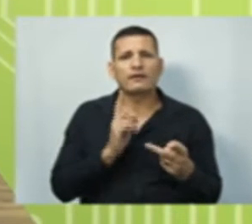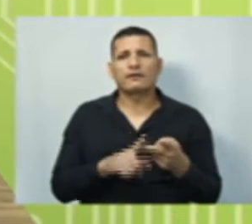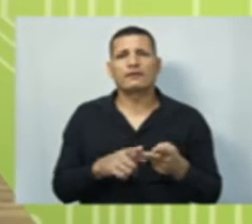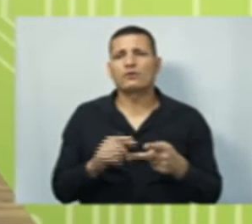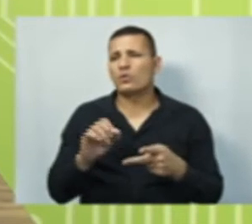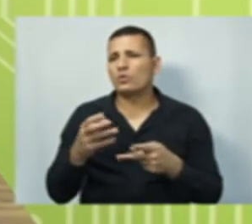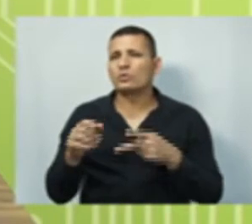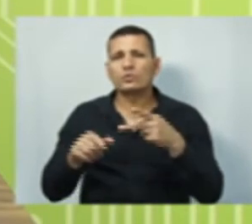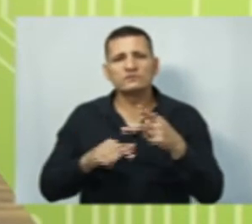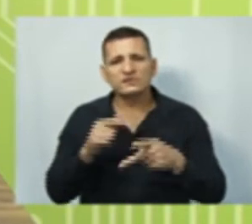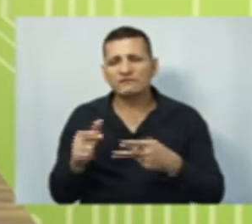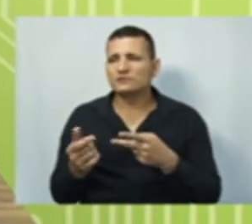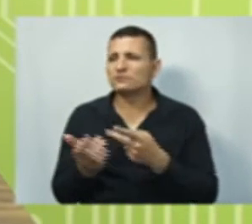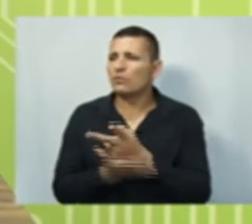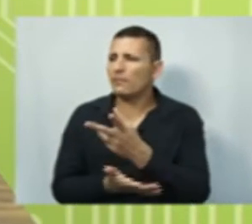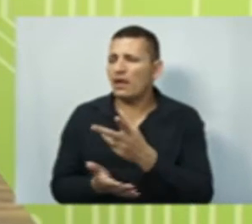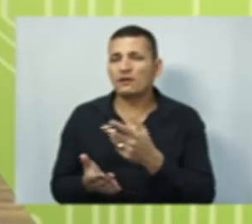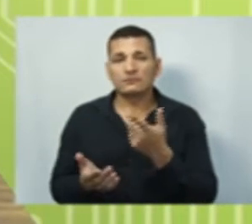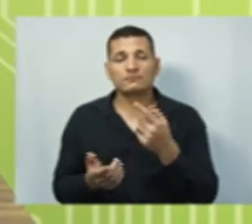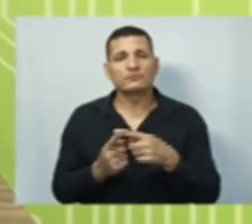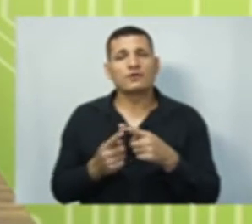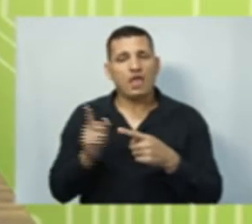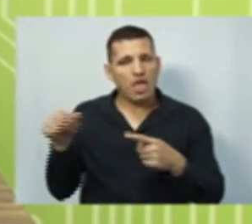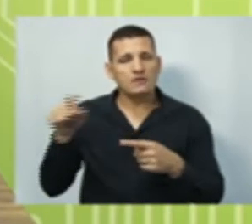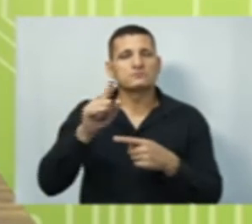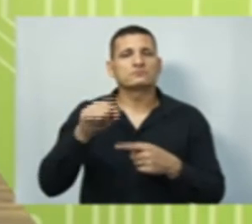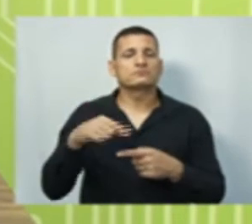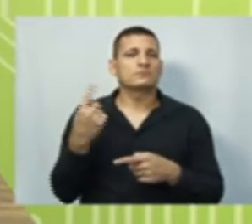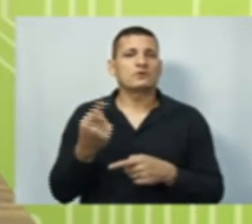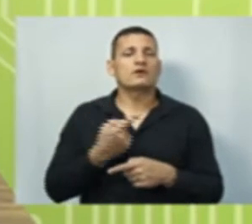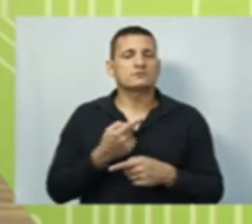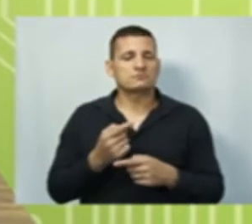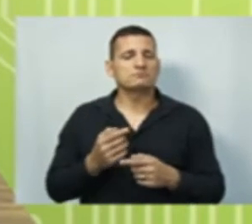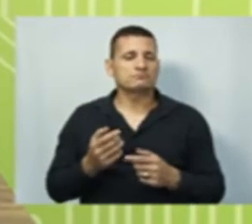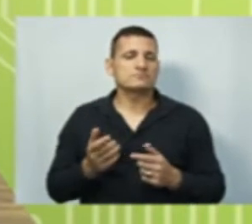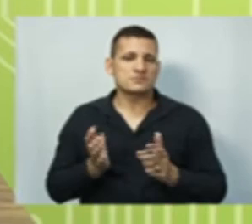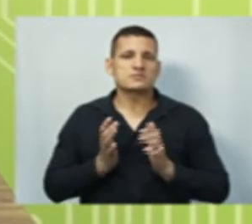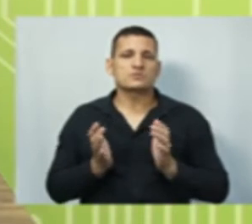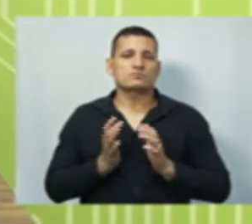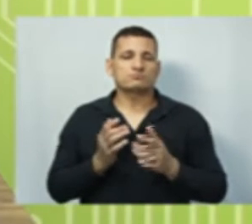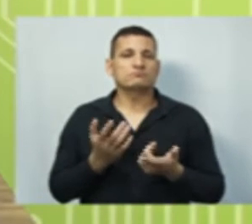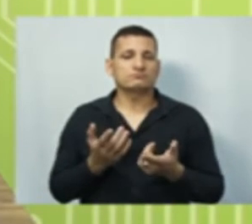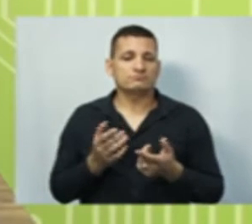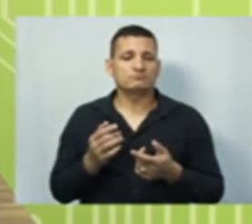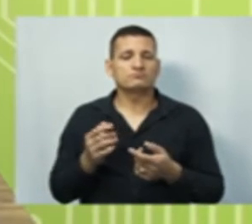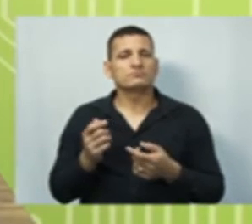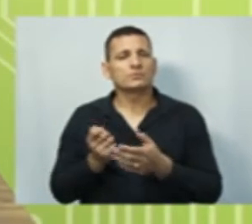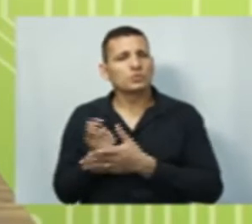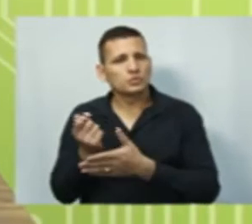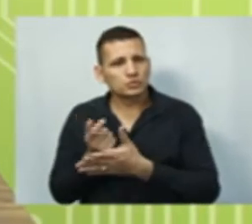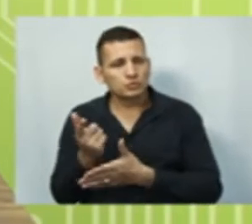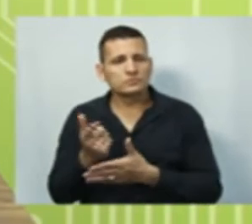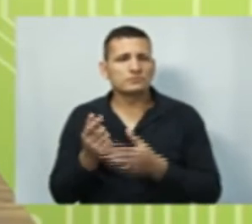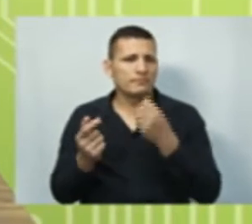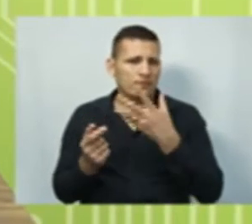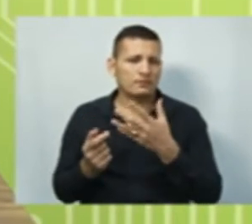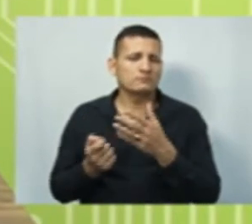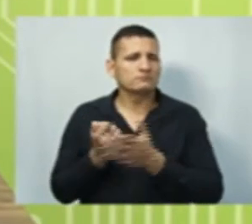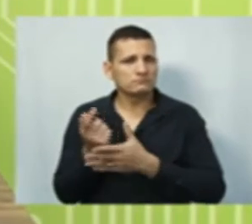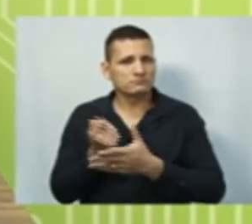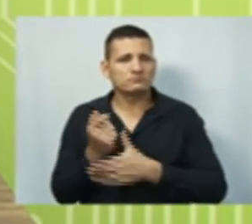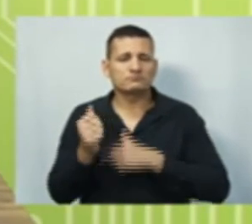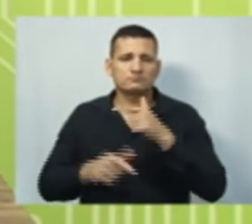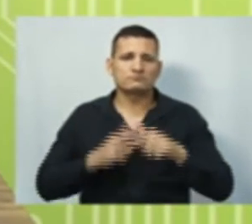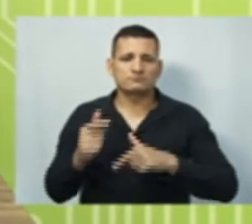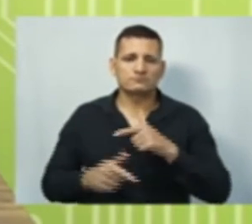serviços. Porque é disso que nós ficamos ricos. Nós somos ricos de acesso a consumo de bens, rico acesso ao consumo de serviços.